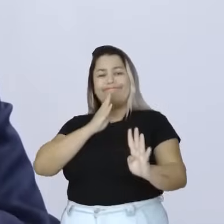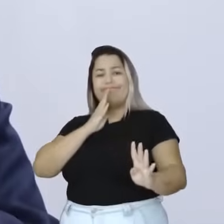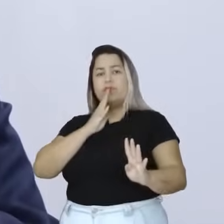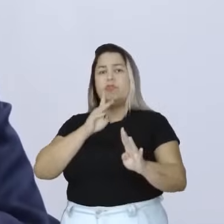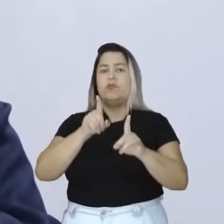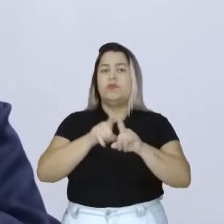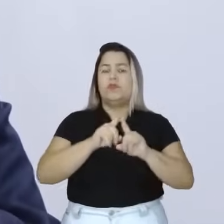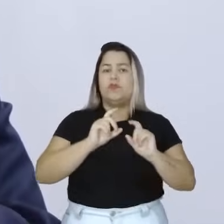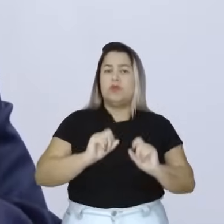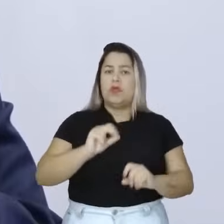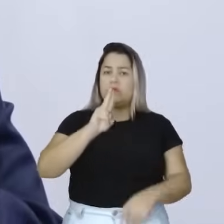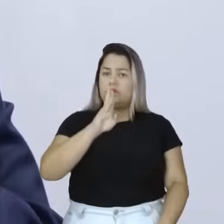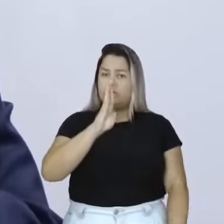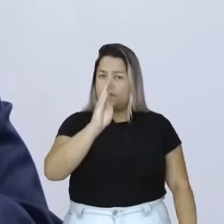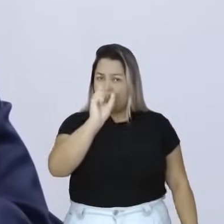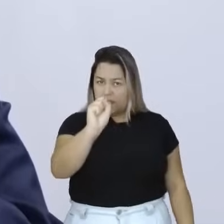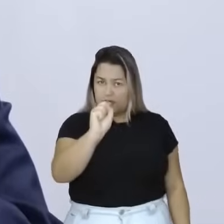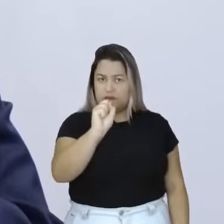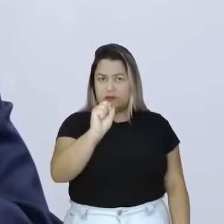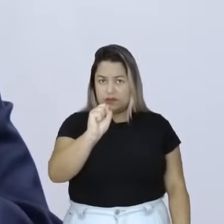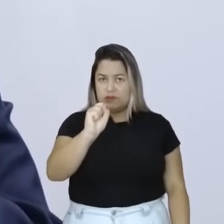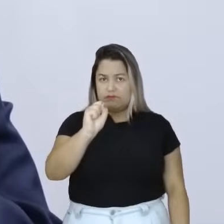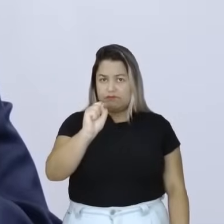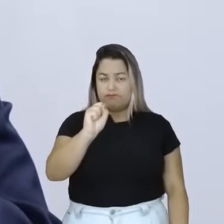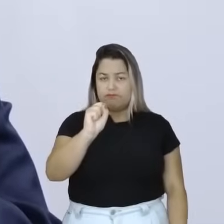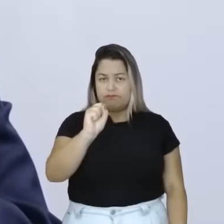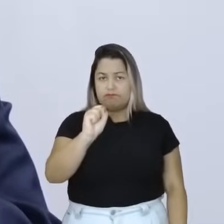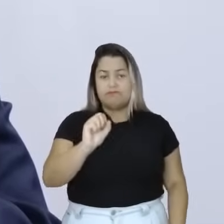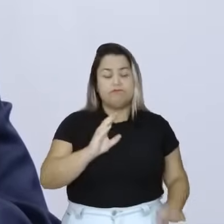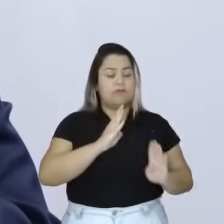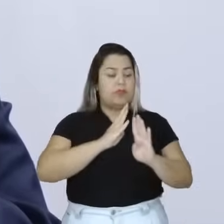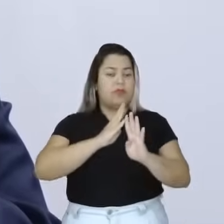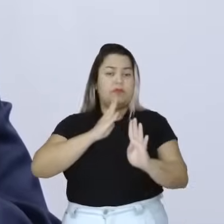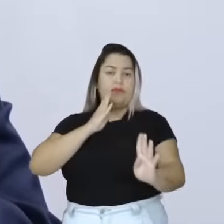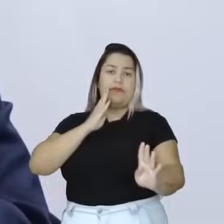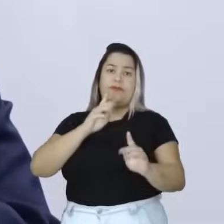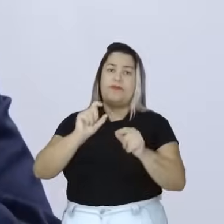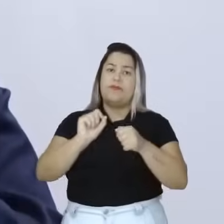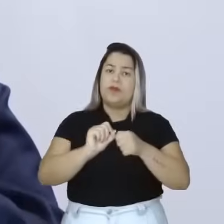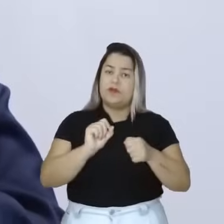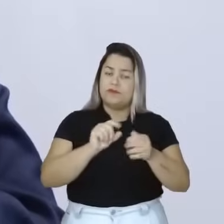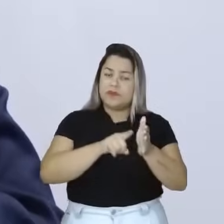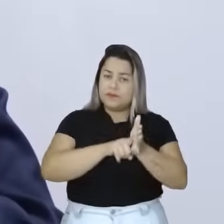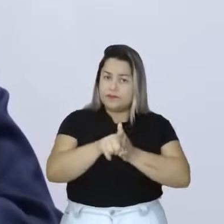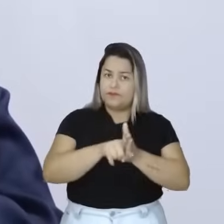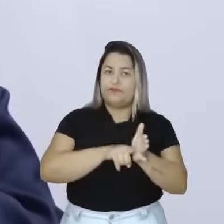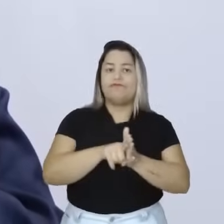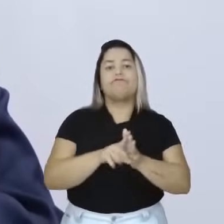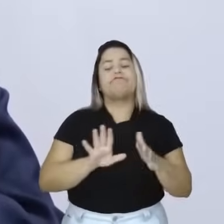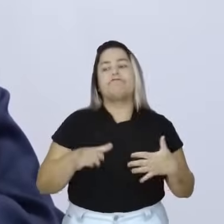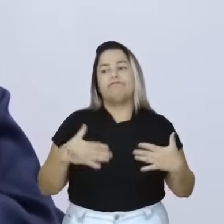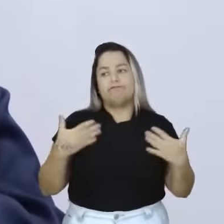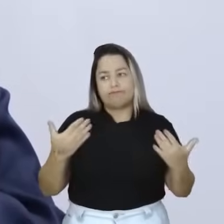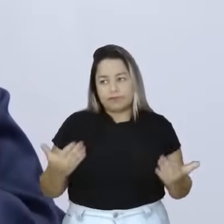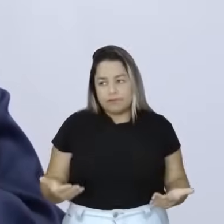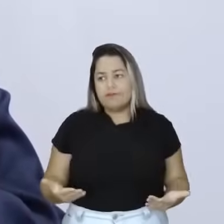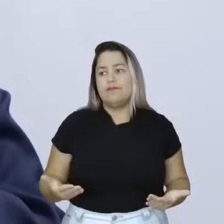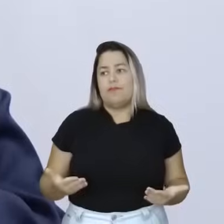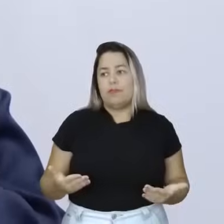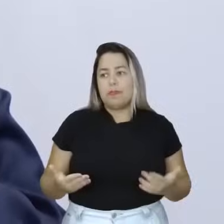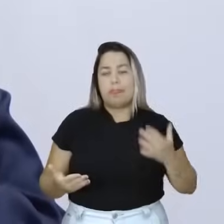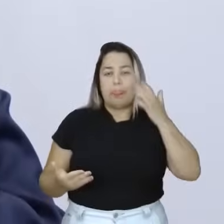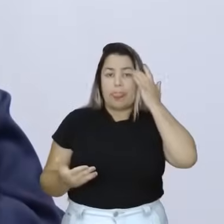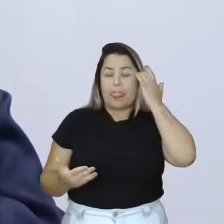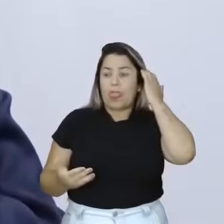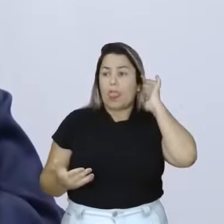nos postos de saúde e nas filas para fazer exame. Então, assim, foi do ponto de